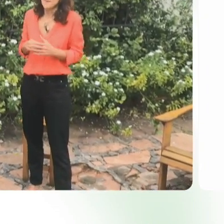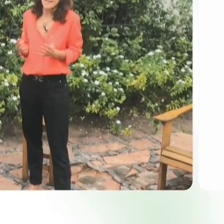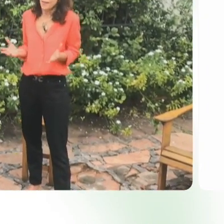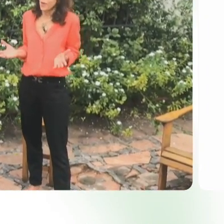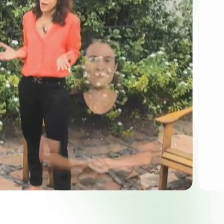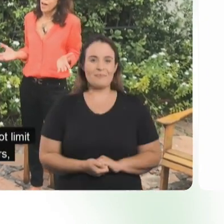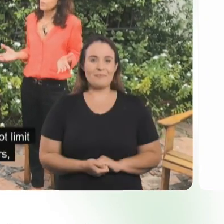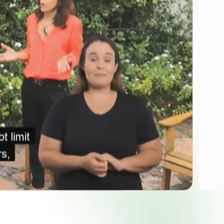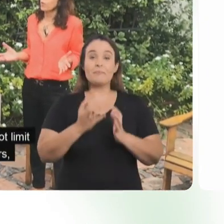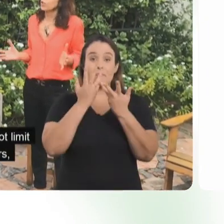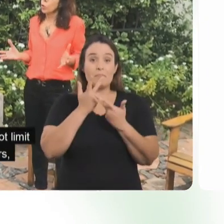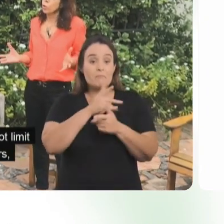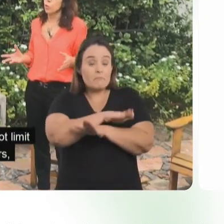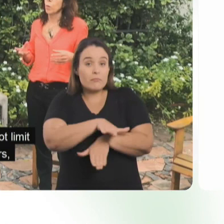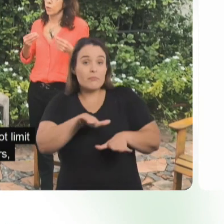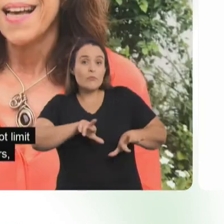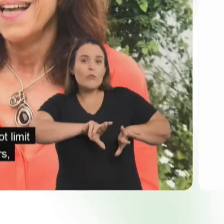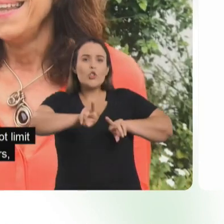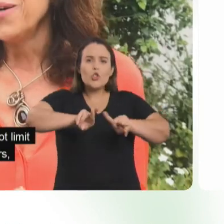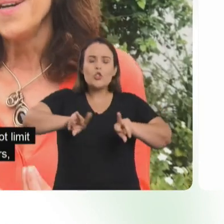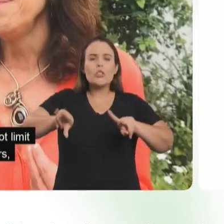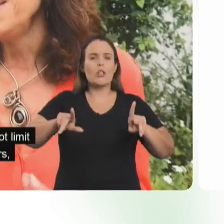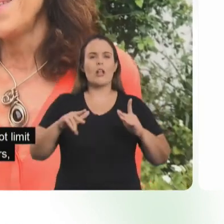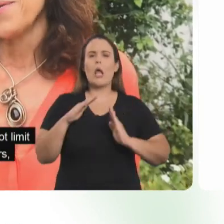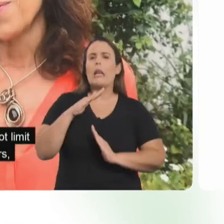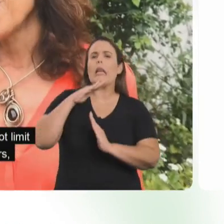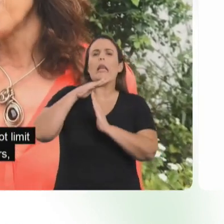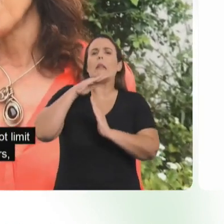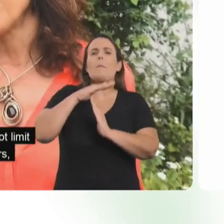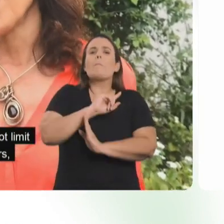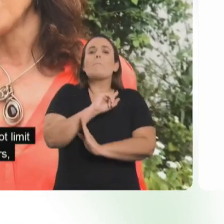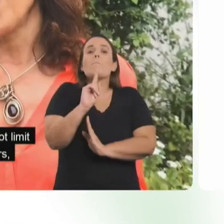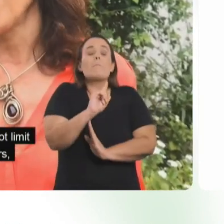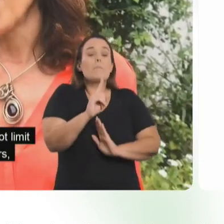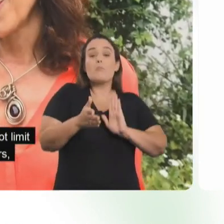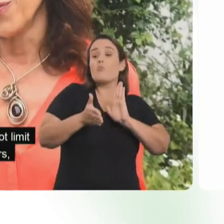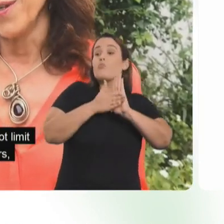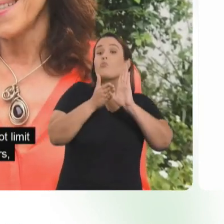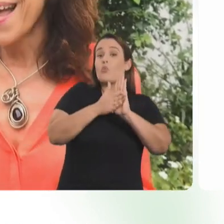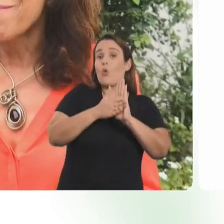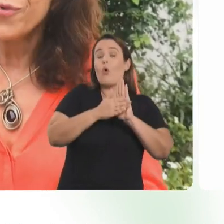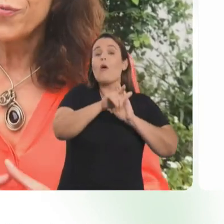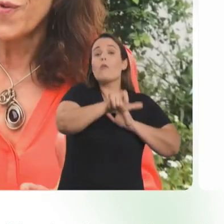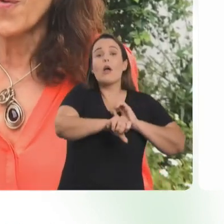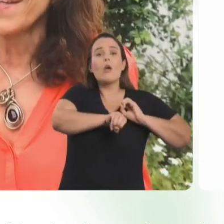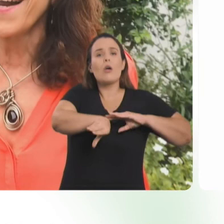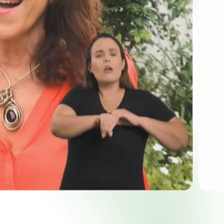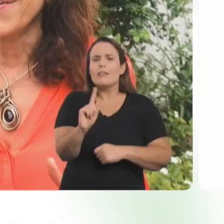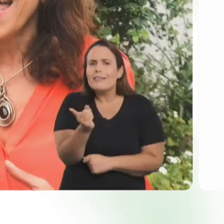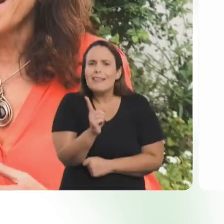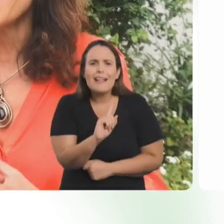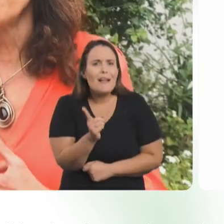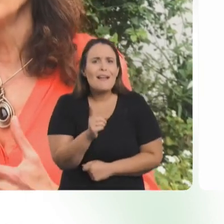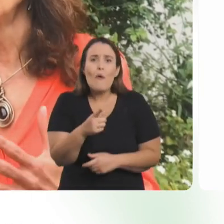do Projeto Brincar. As diferenças das crianças não limitam as proposições dos educadores, né? Muito pelo